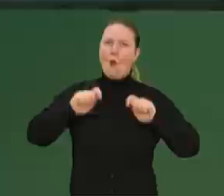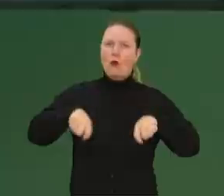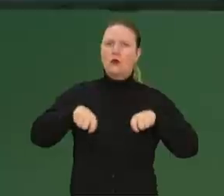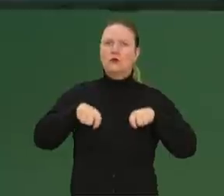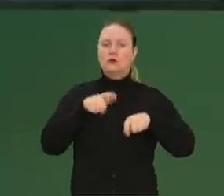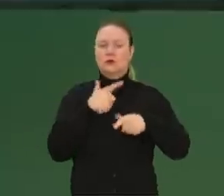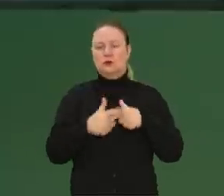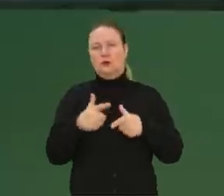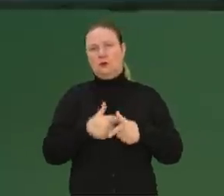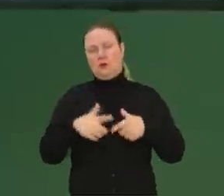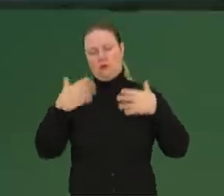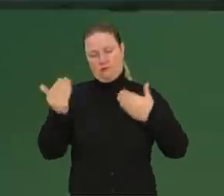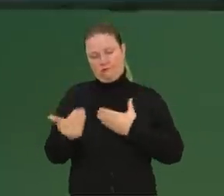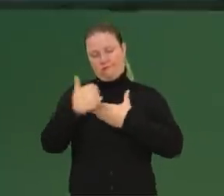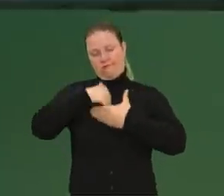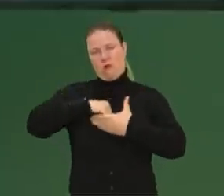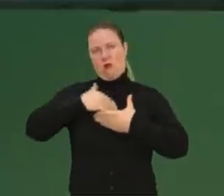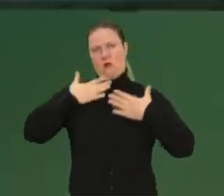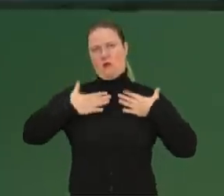no organismo, tá?